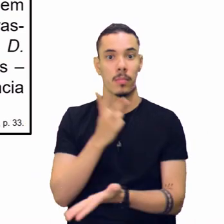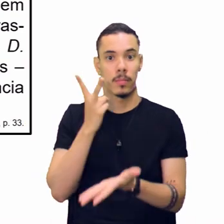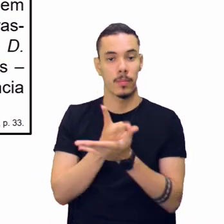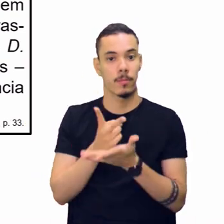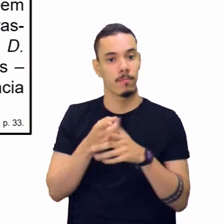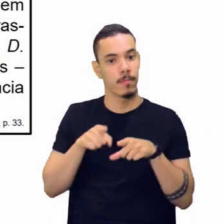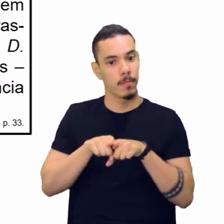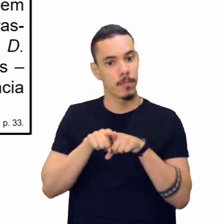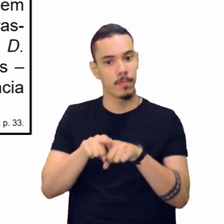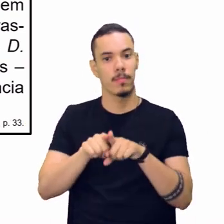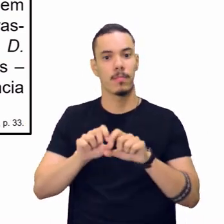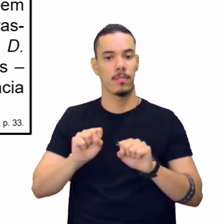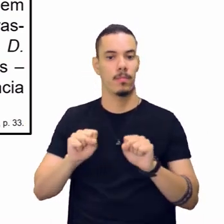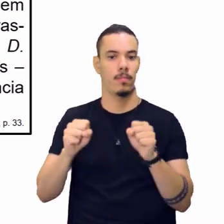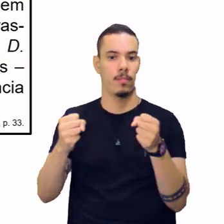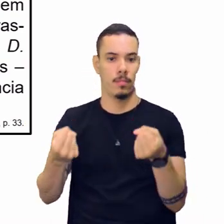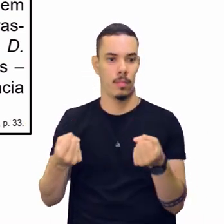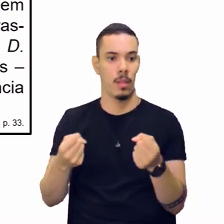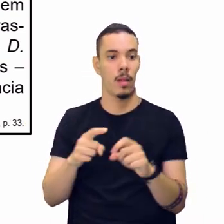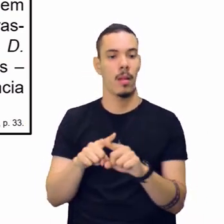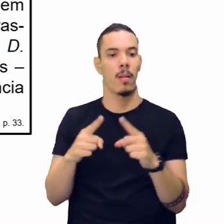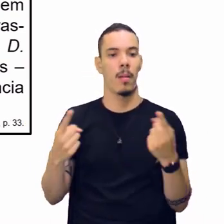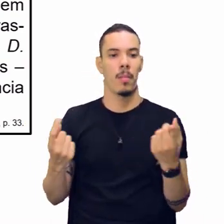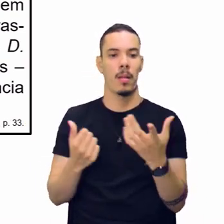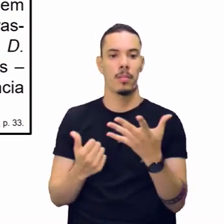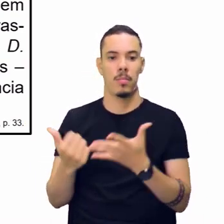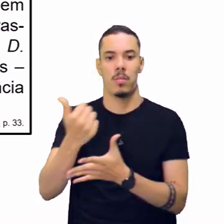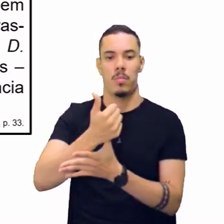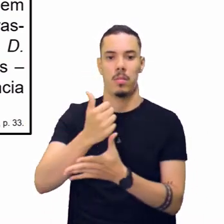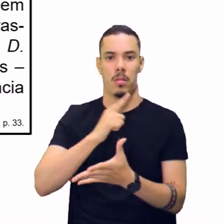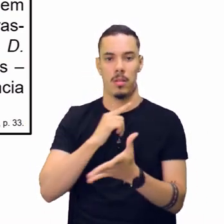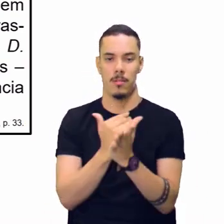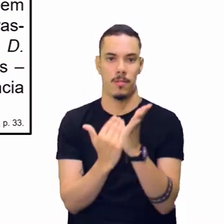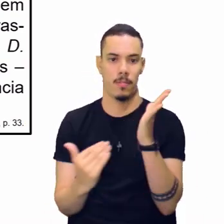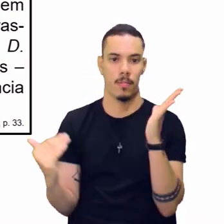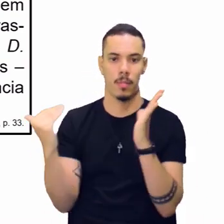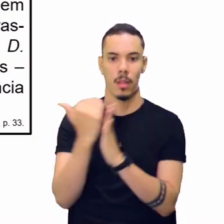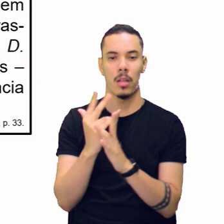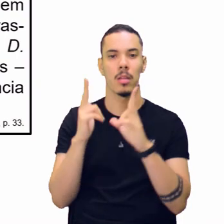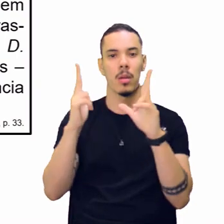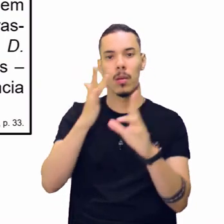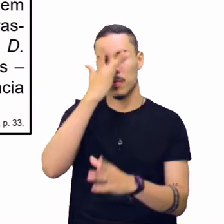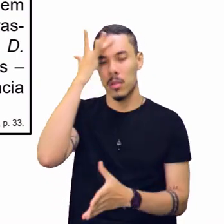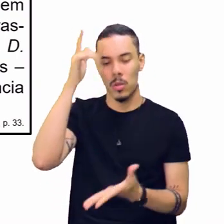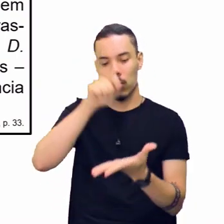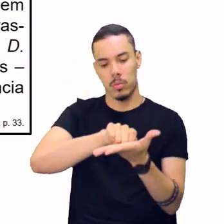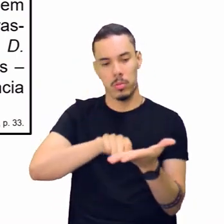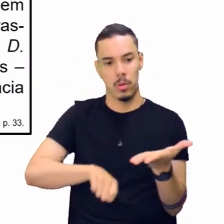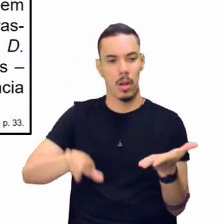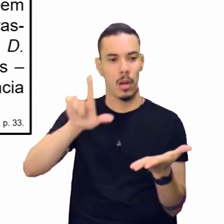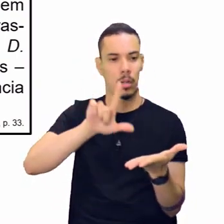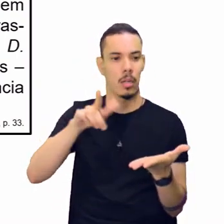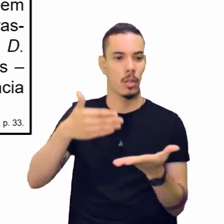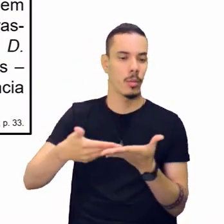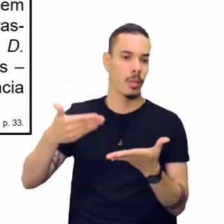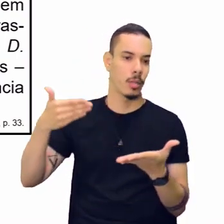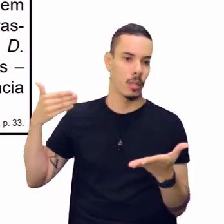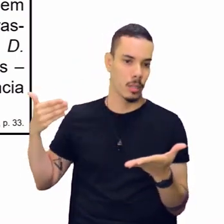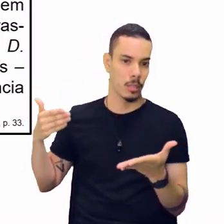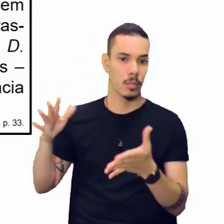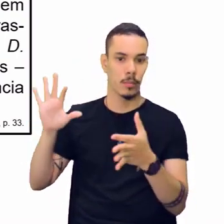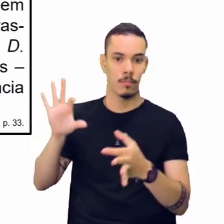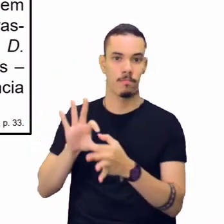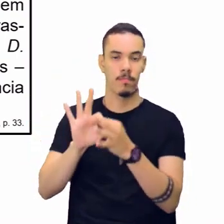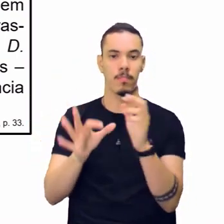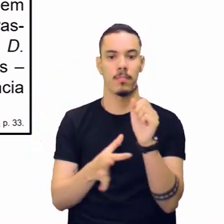não muito intensa, pelo menos tão intensa quanto a dos grandes escritores das literaturas adiantadas.